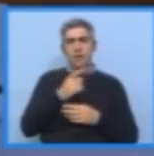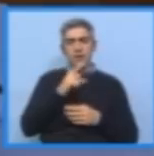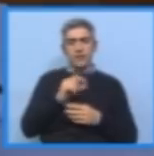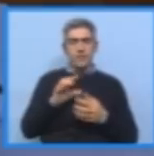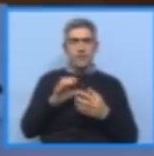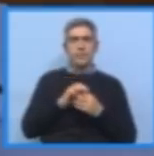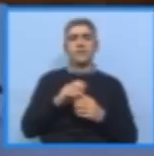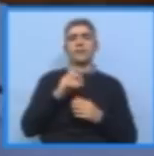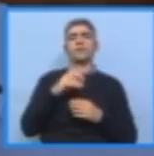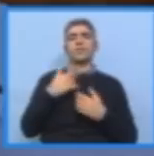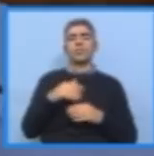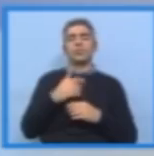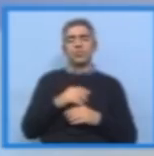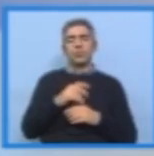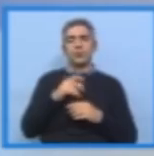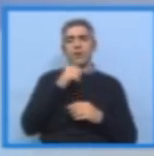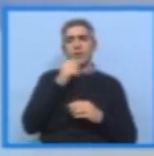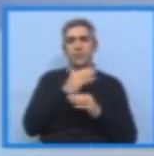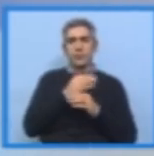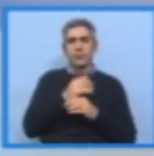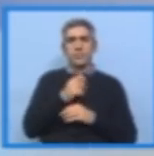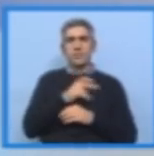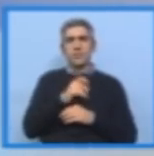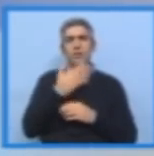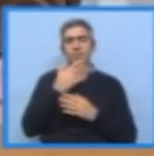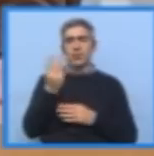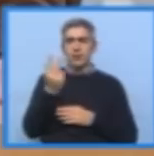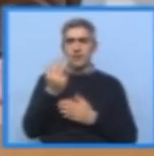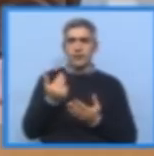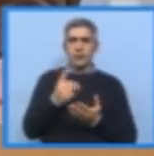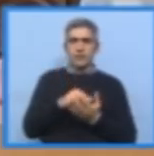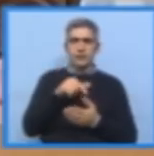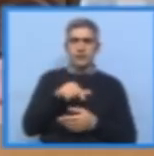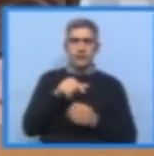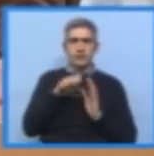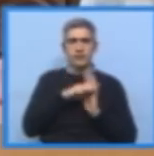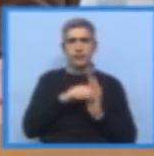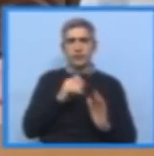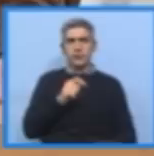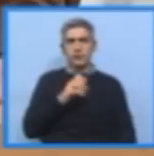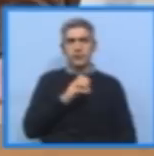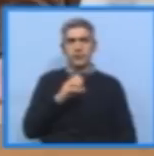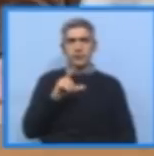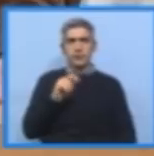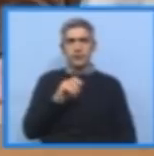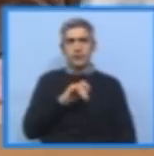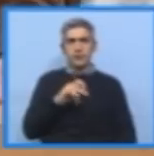também, celebrado no rito bizantino. Muito obrigado pela vossa presença hoje aqui no programa Eclésia.